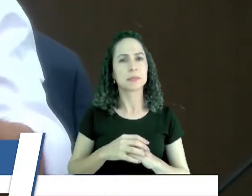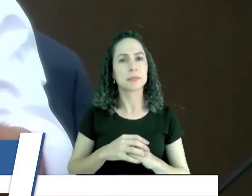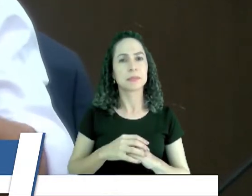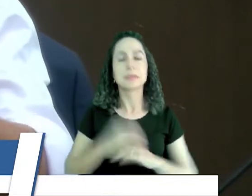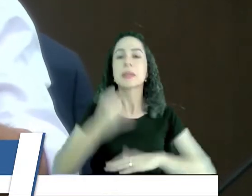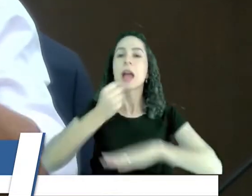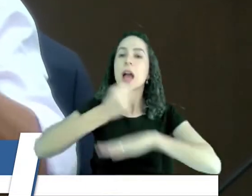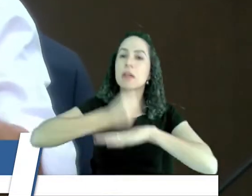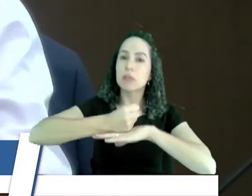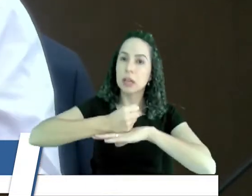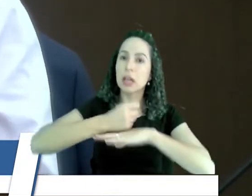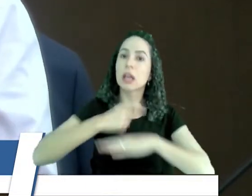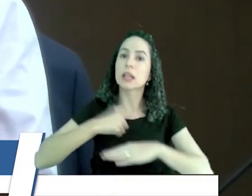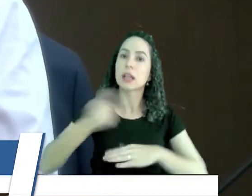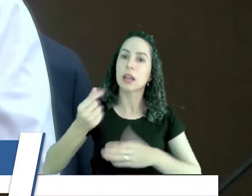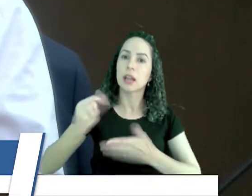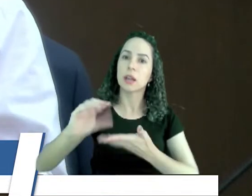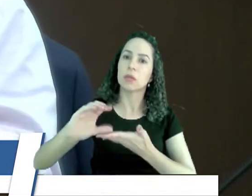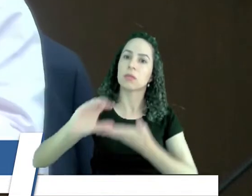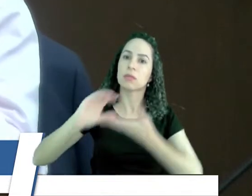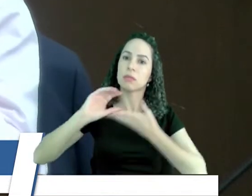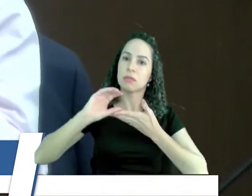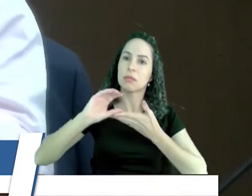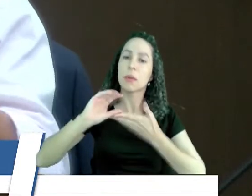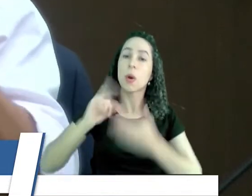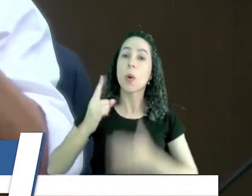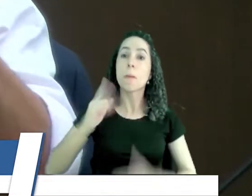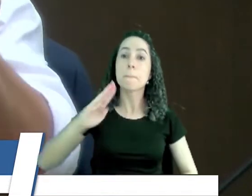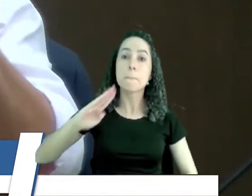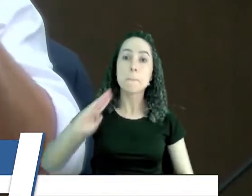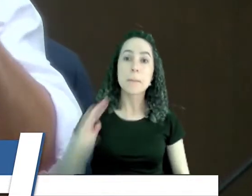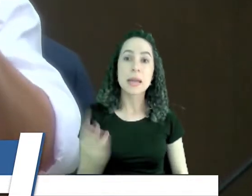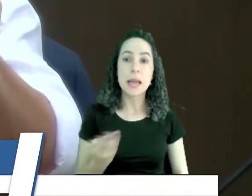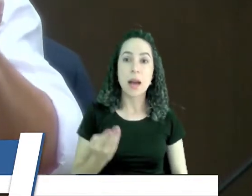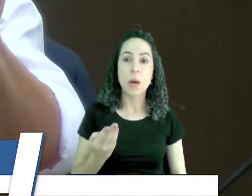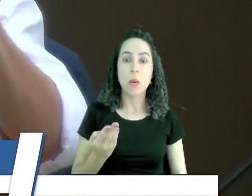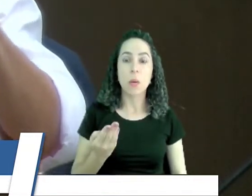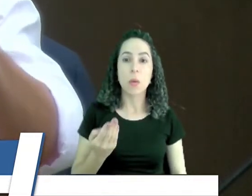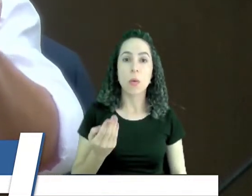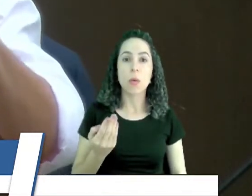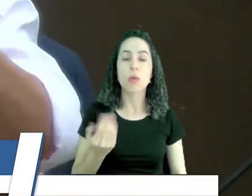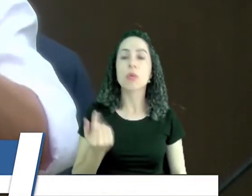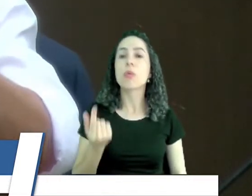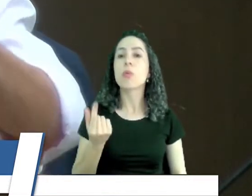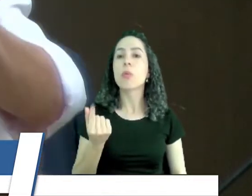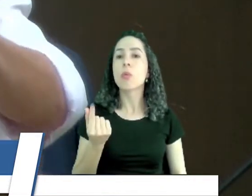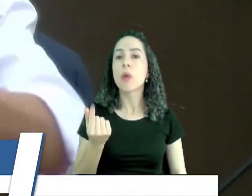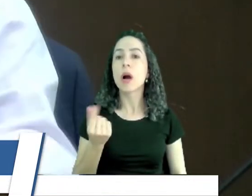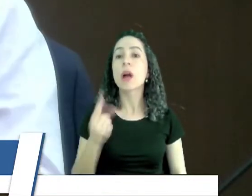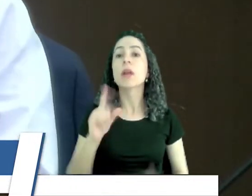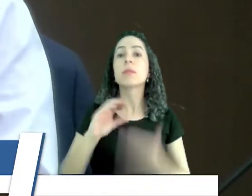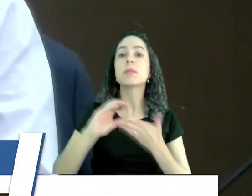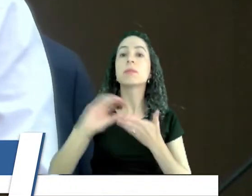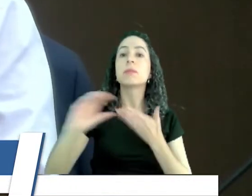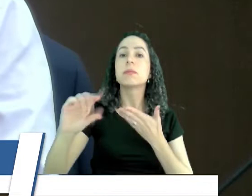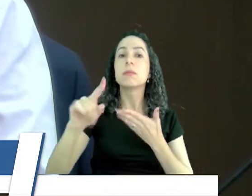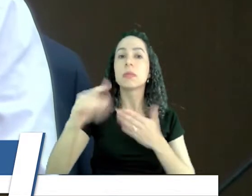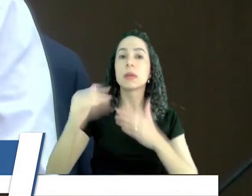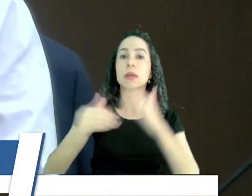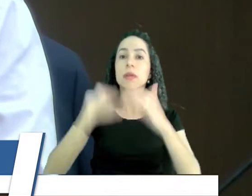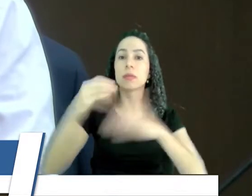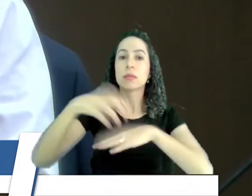Franca tem um orçamento de mais de R$1 bilhão. Quanto que é colocado no orçamento para desenvolvimento do